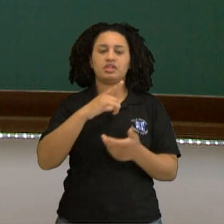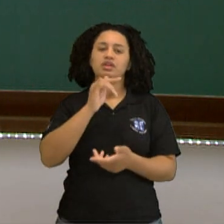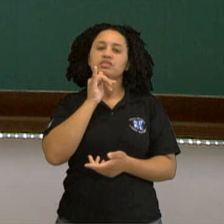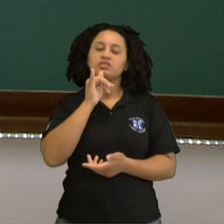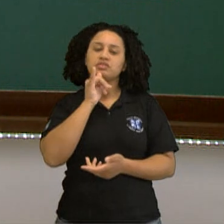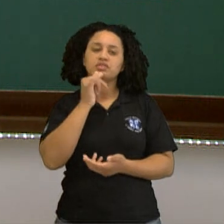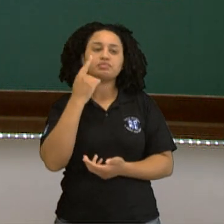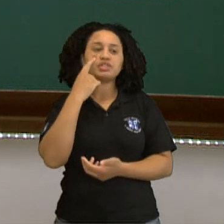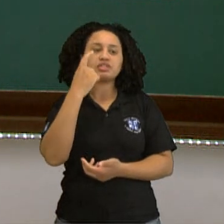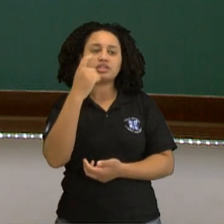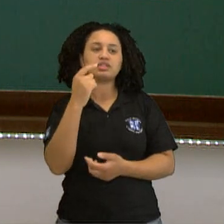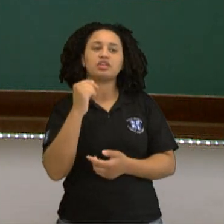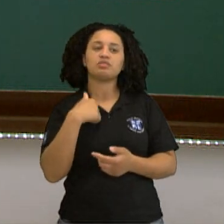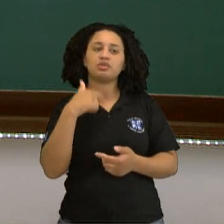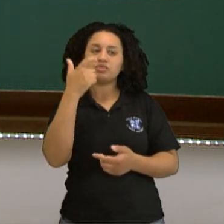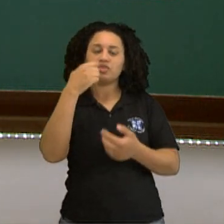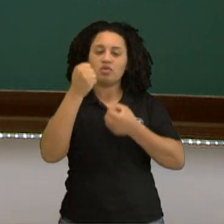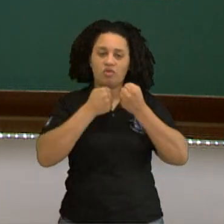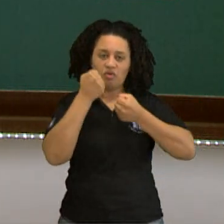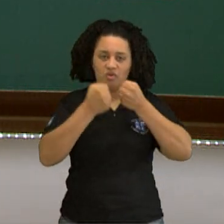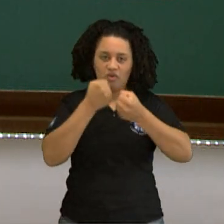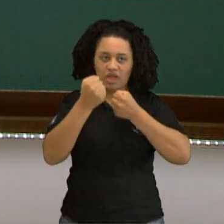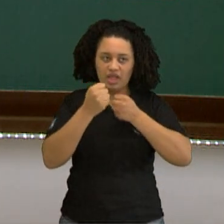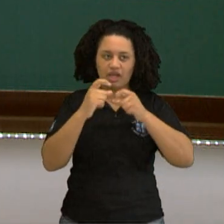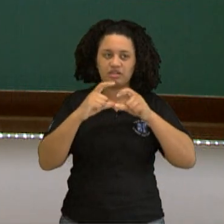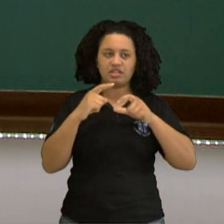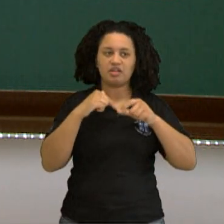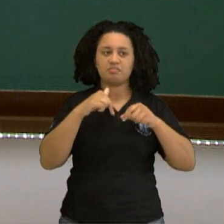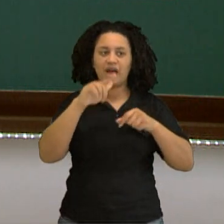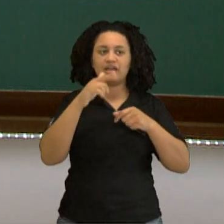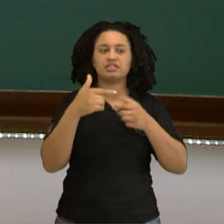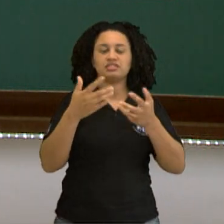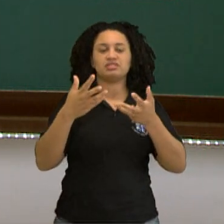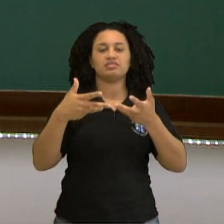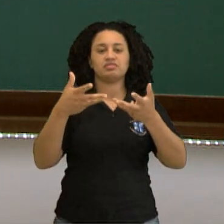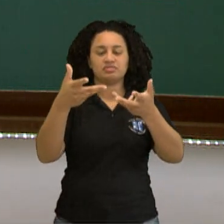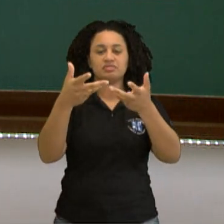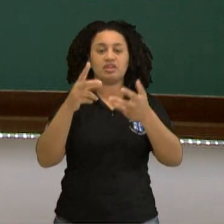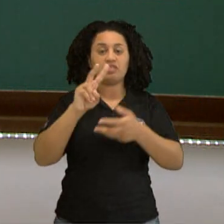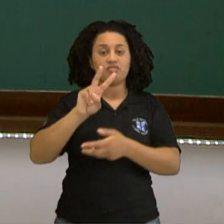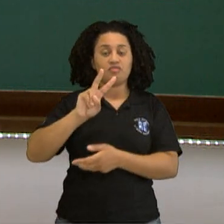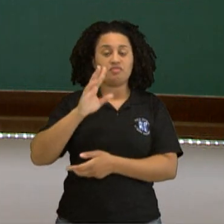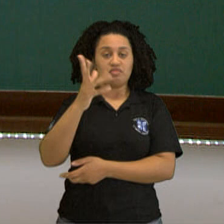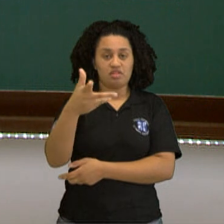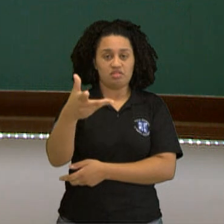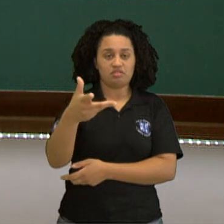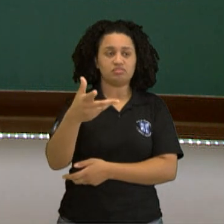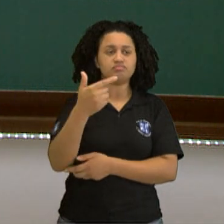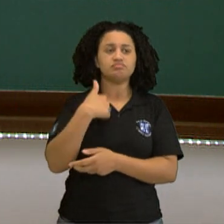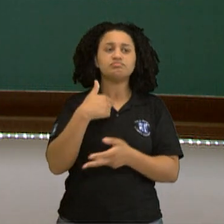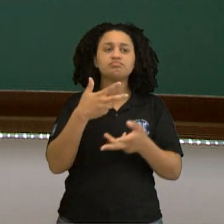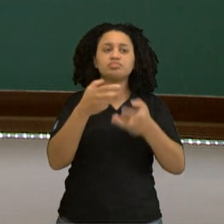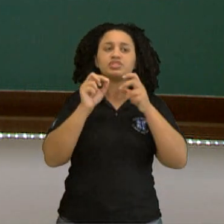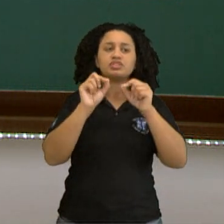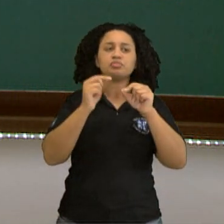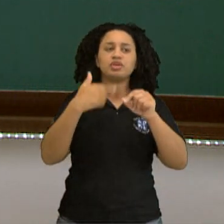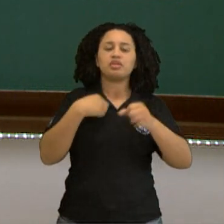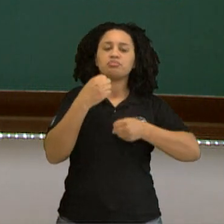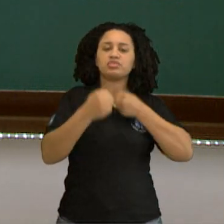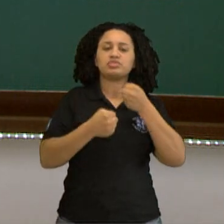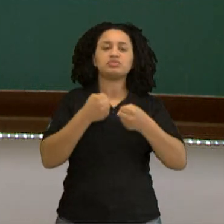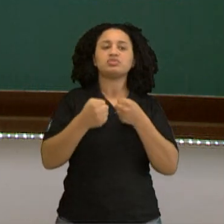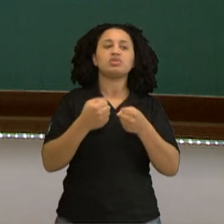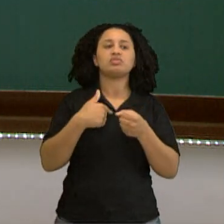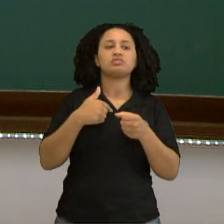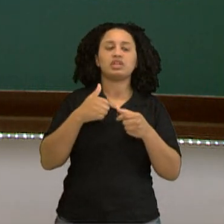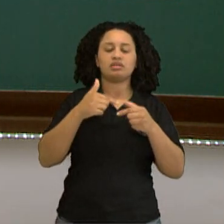bem interessante. Percebam que aqui eu tenho um aumento de velocidade, certo? Então, vocês percebam que a pessoa, por exemplo, não